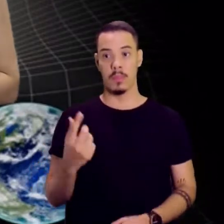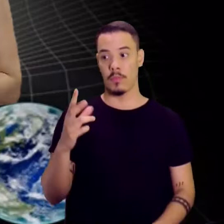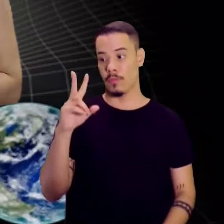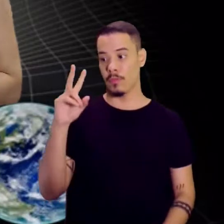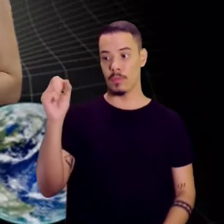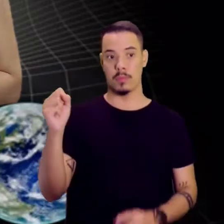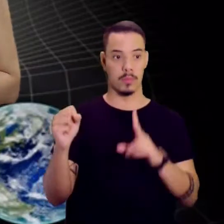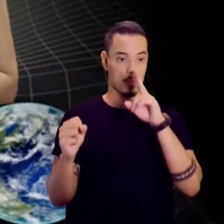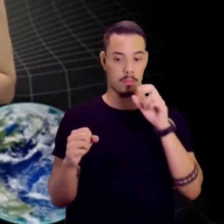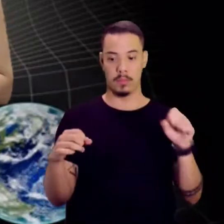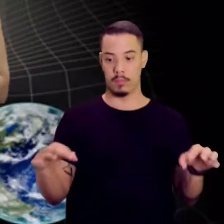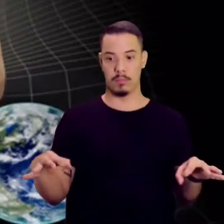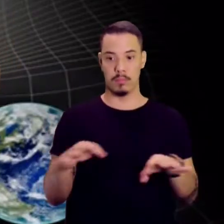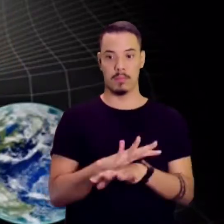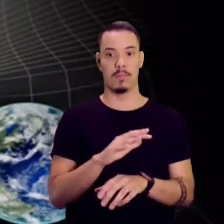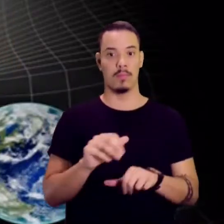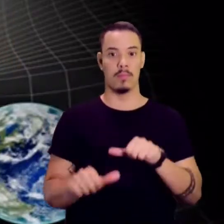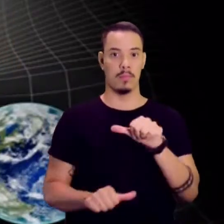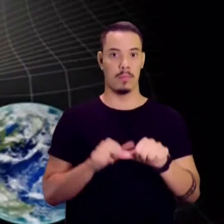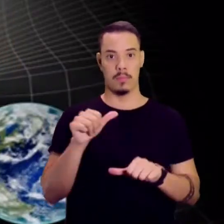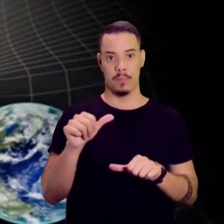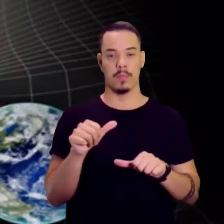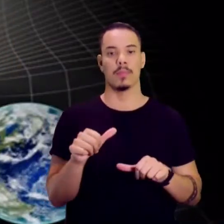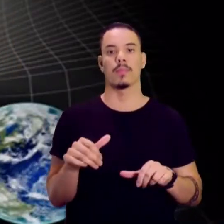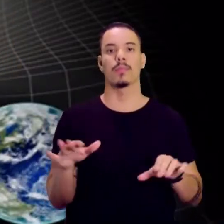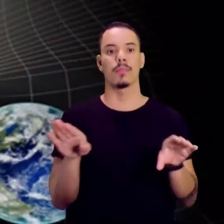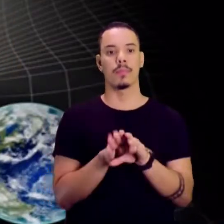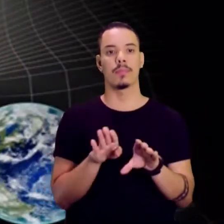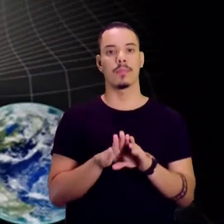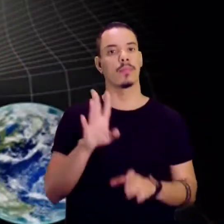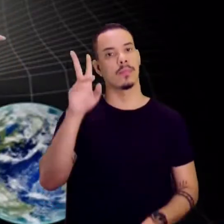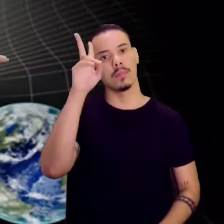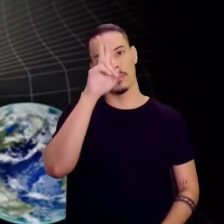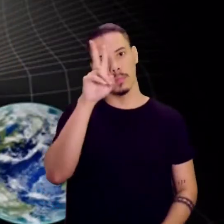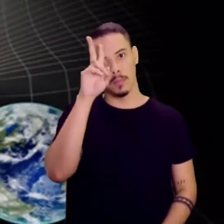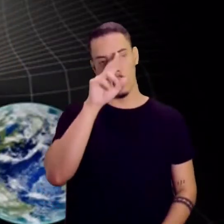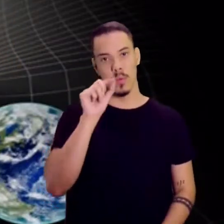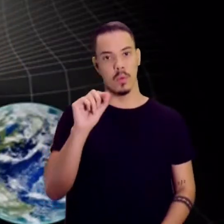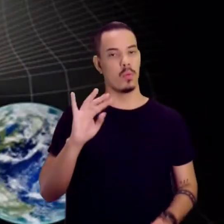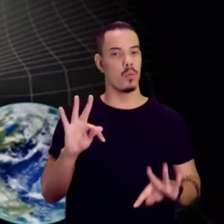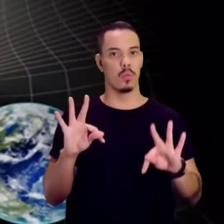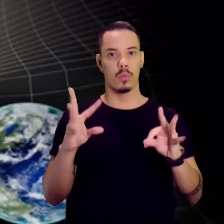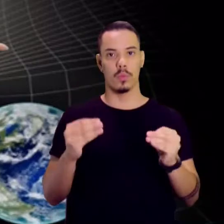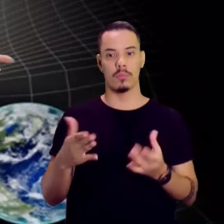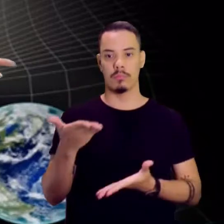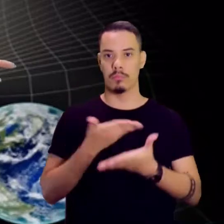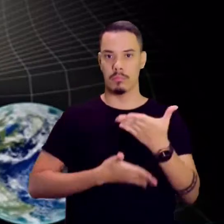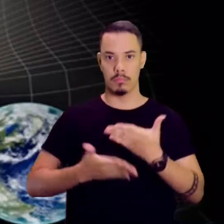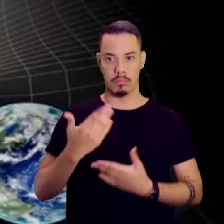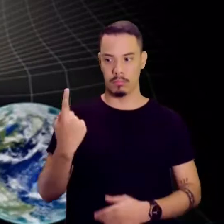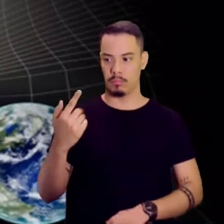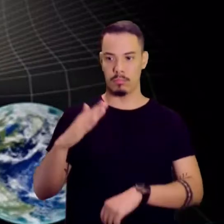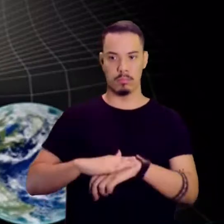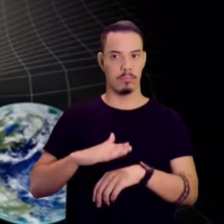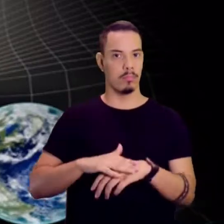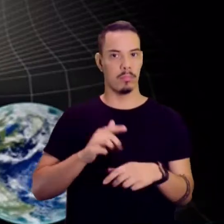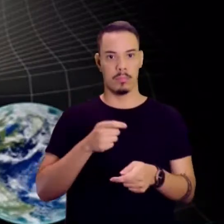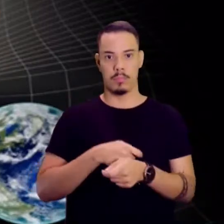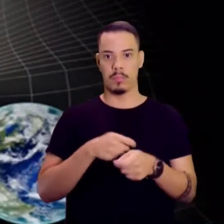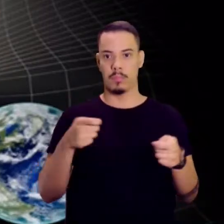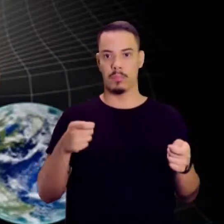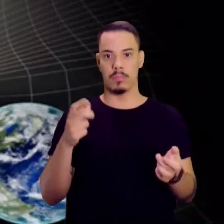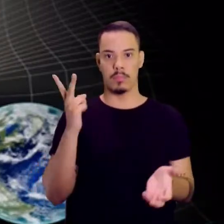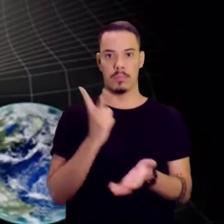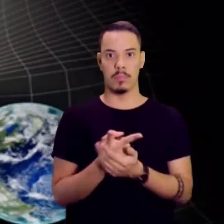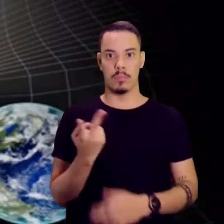a diferença é essa. Exato. Né? E nós temos que lembrar, pessoal, que toda interação que é força, ela nunca vem sozinha, né, Décio? Ela vem em